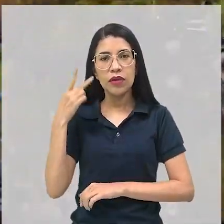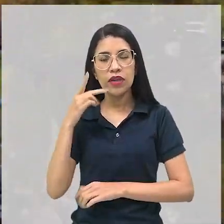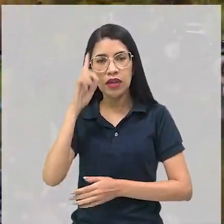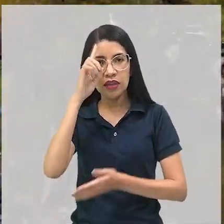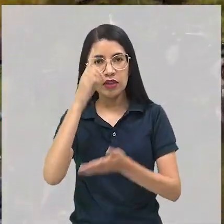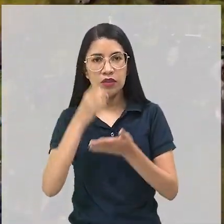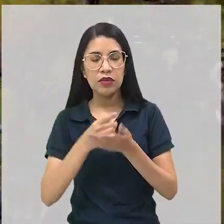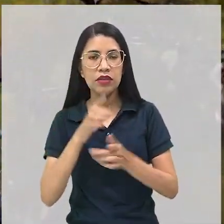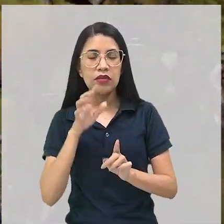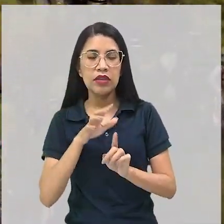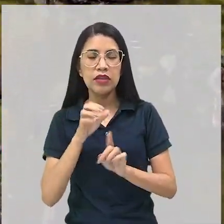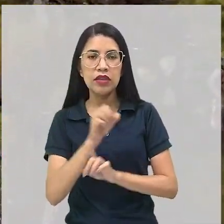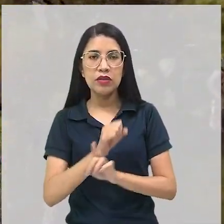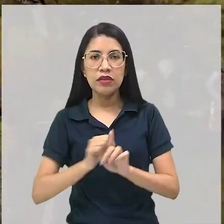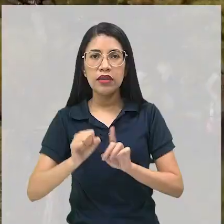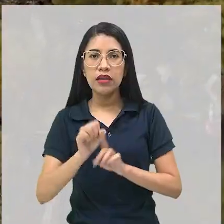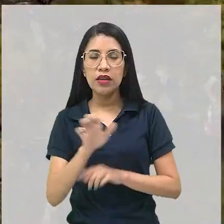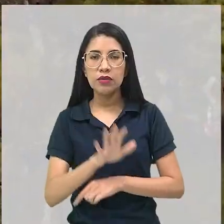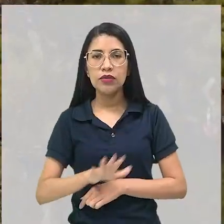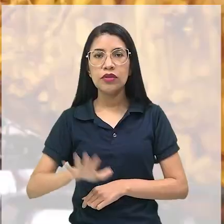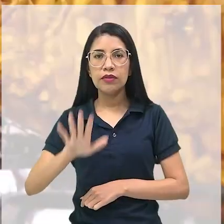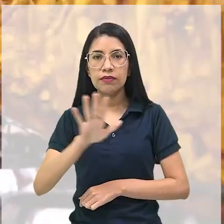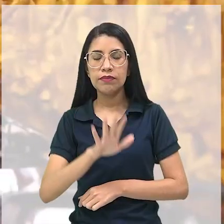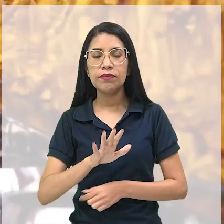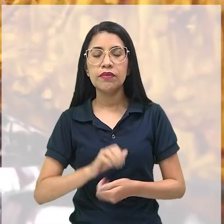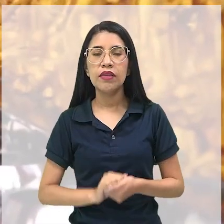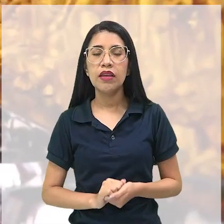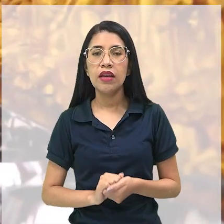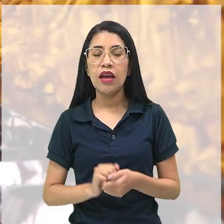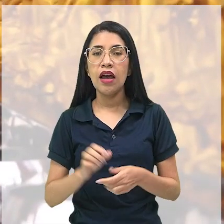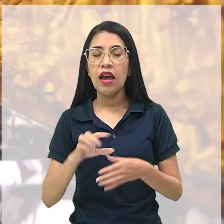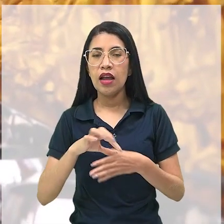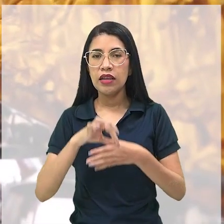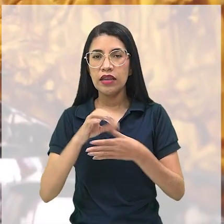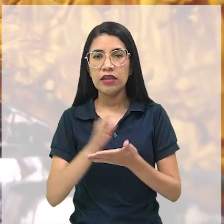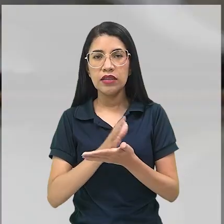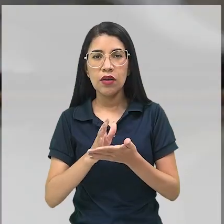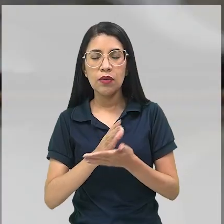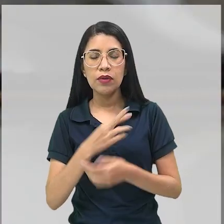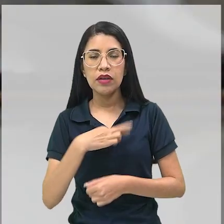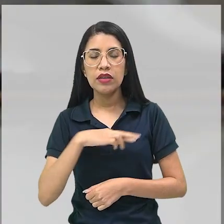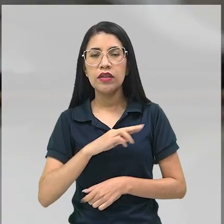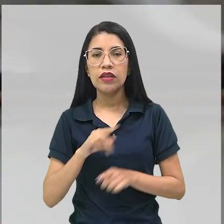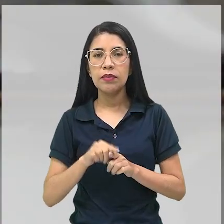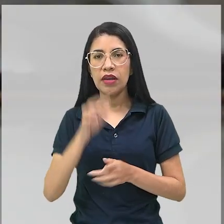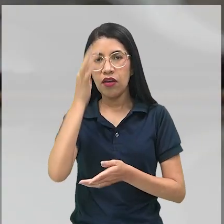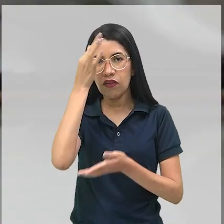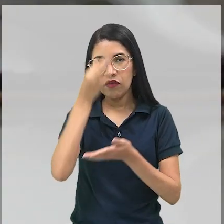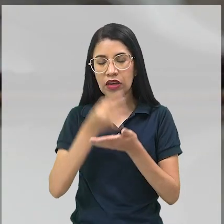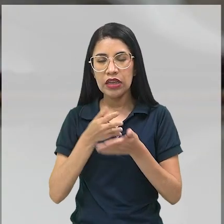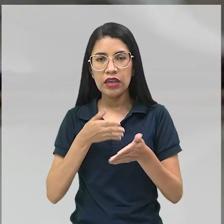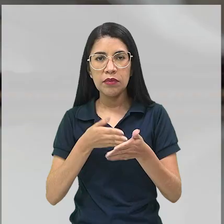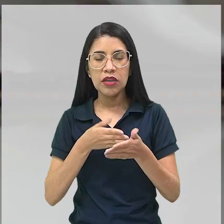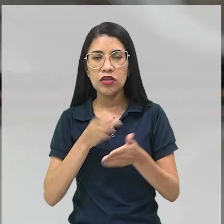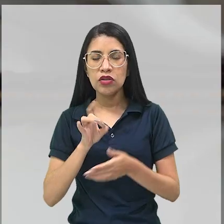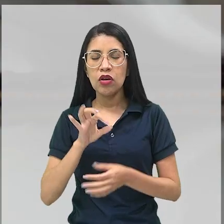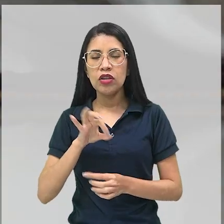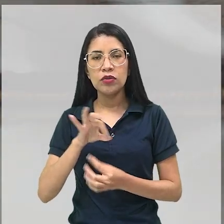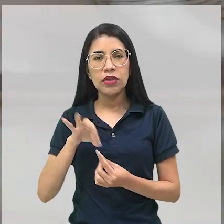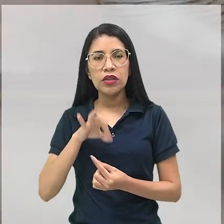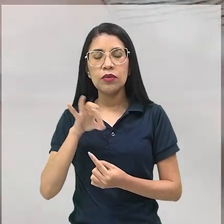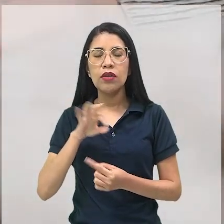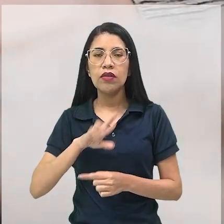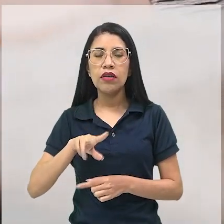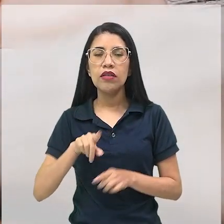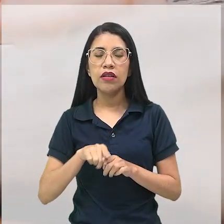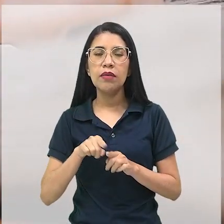decisões que afetam a sociedade como um todo. Para muitos líderes religiosos, a fé não se limita ao espiritual, mas também